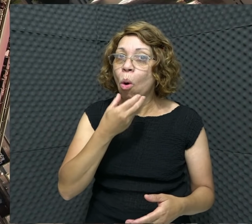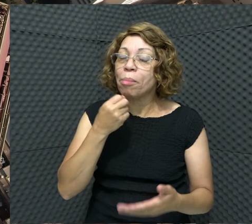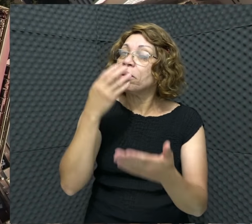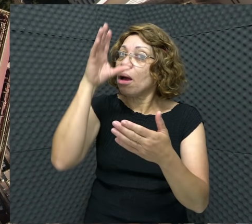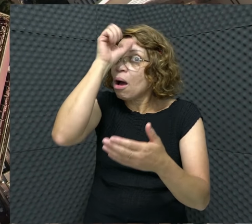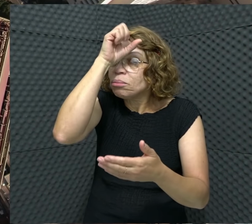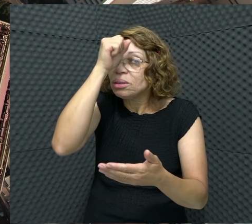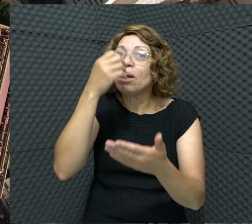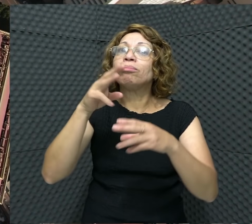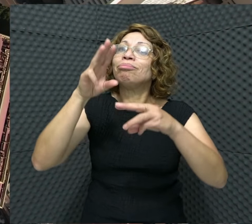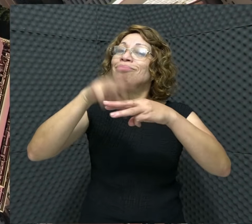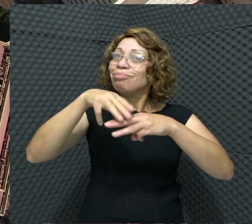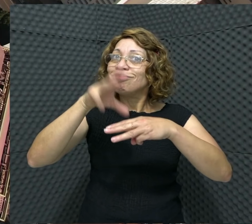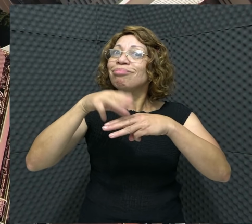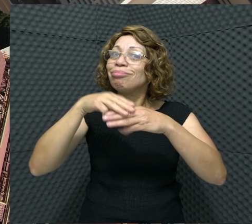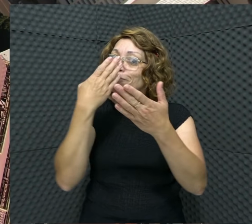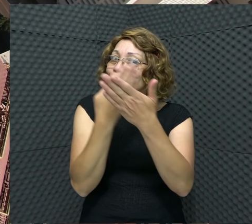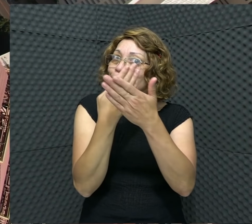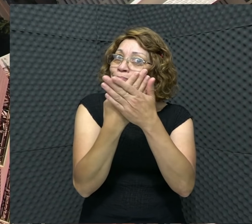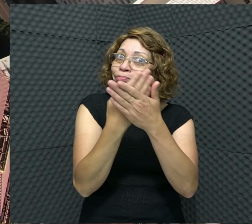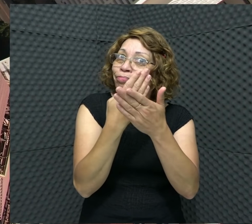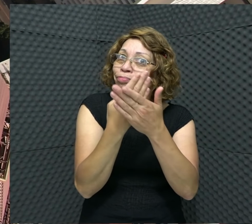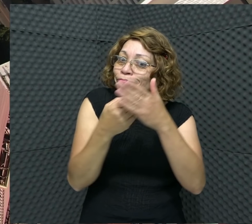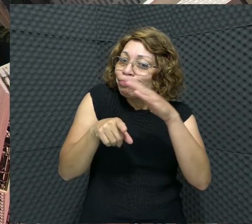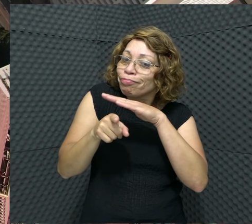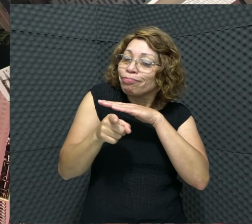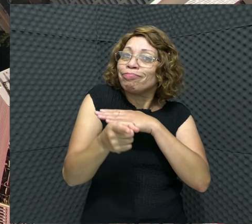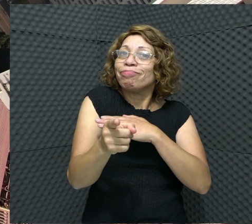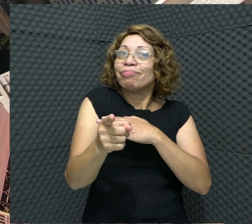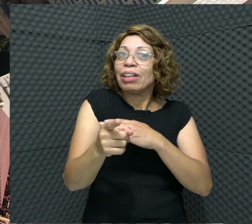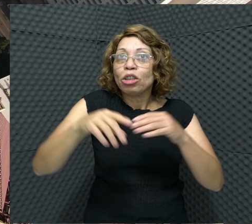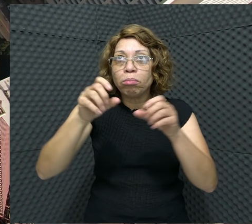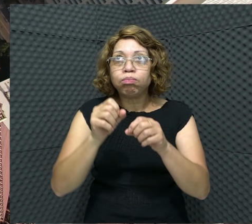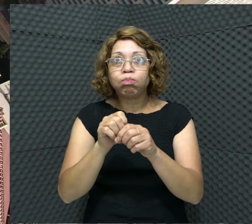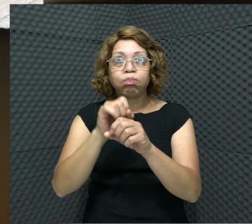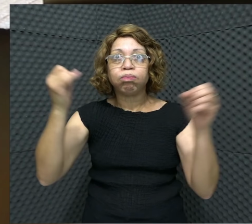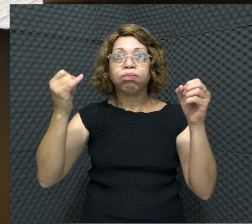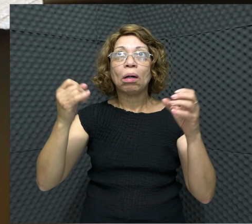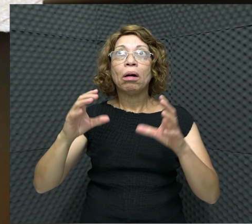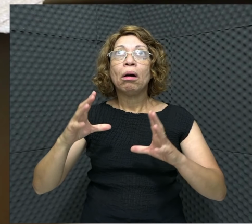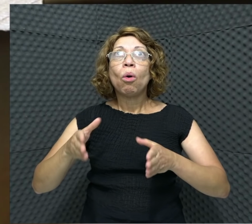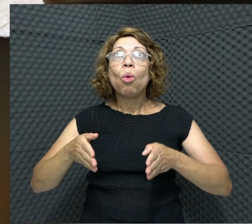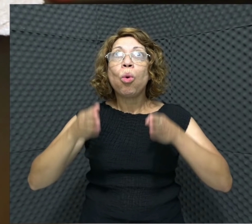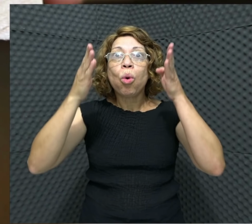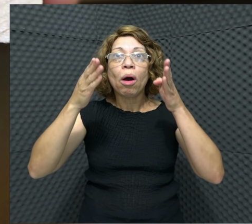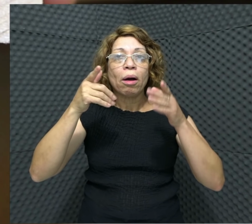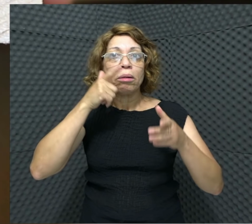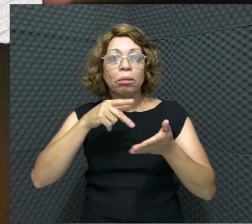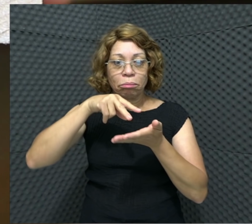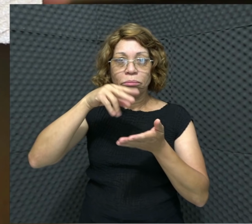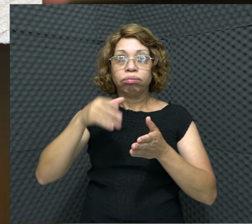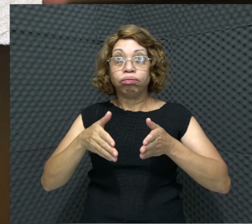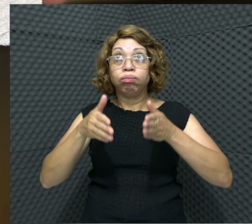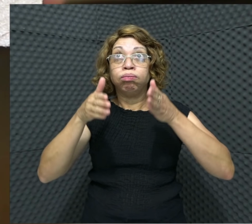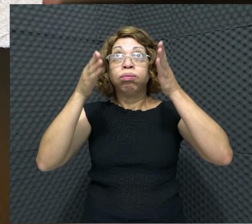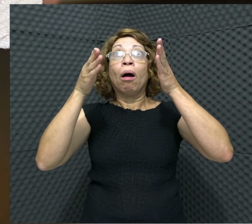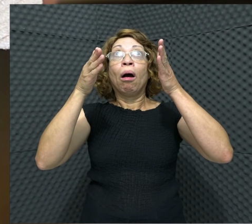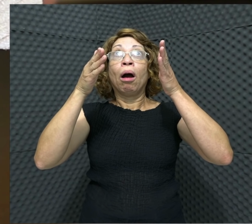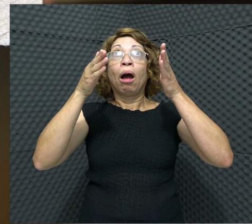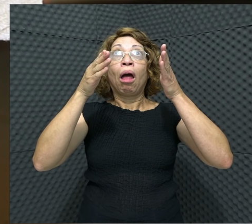grandes civilizações tenham construído estruturas tão gigantescas lá atrás, elas estejam de pé até